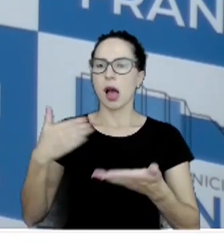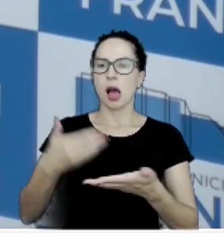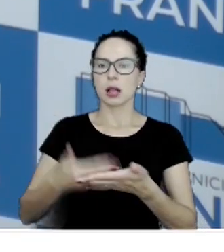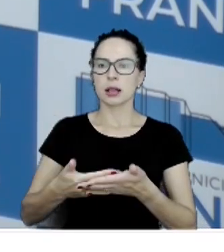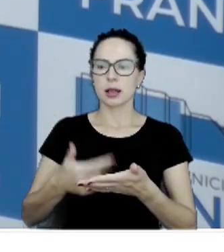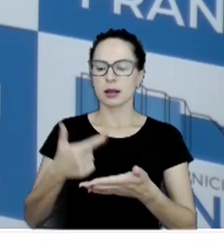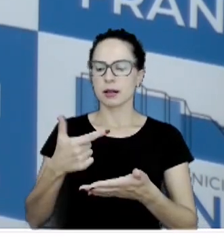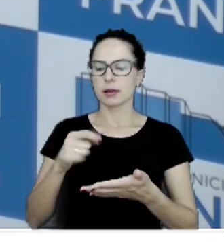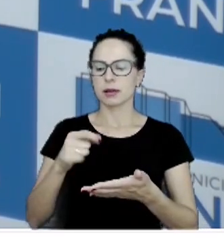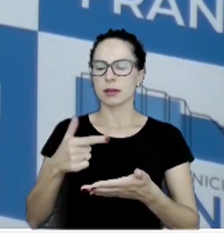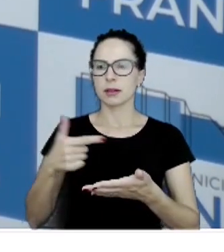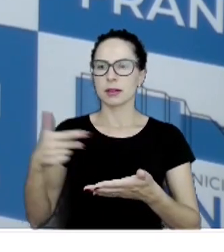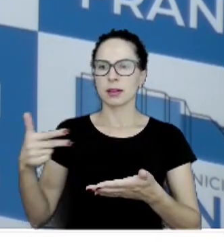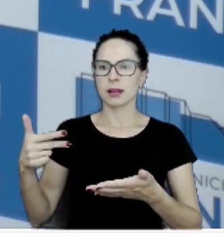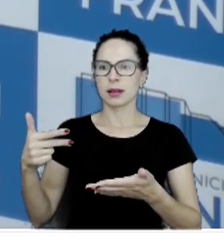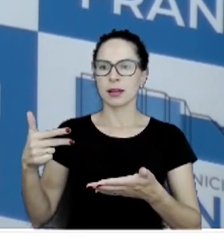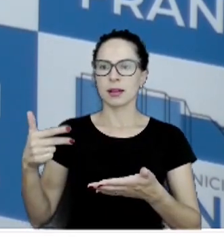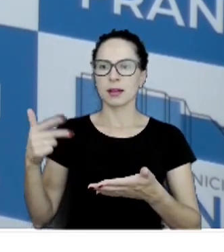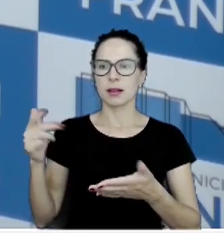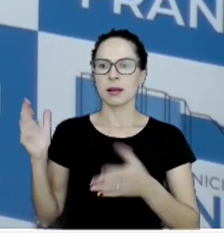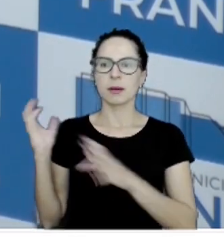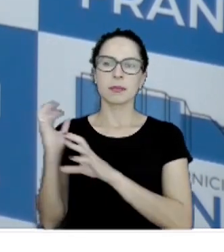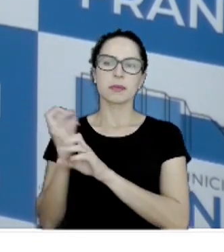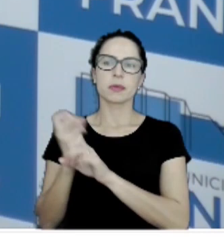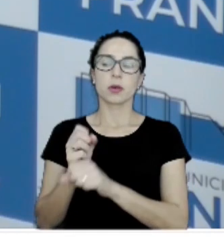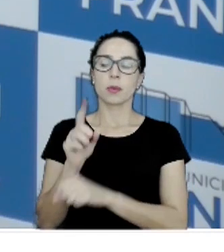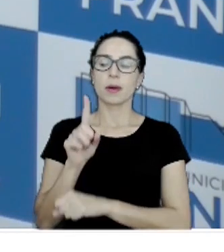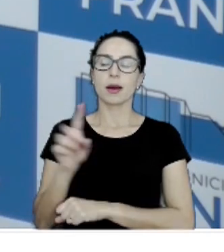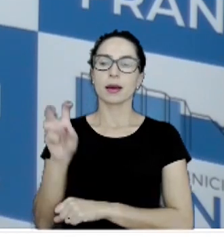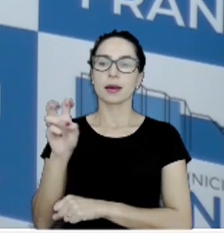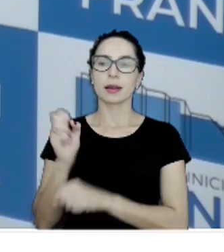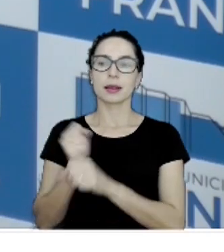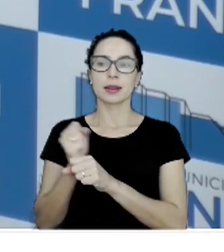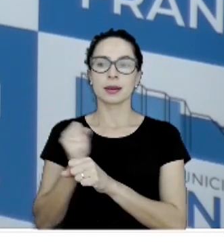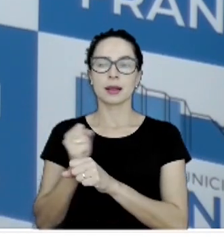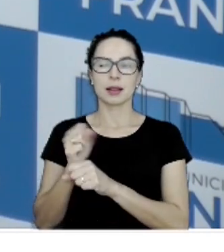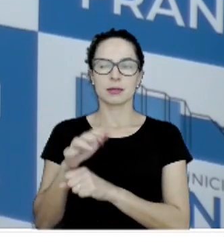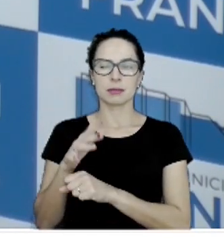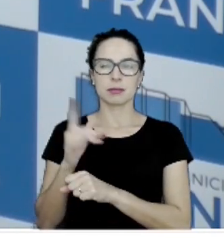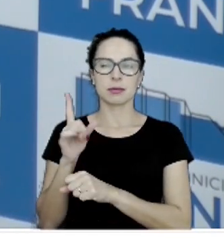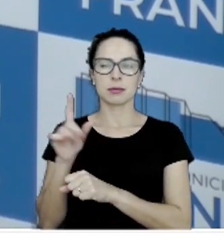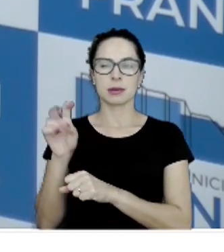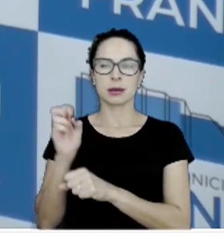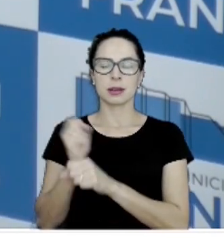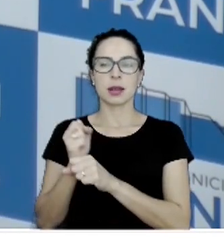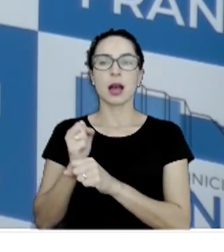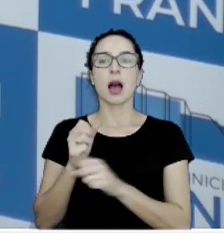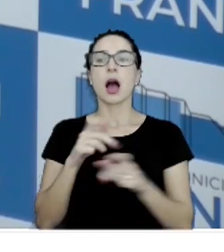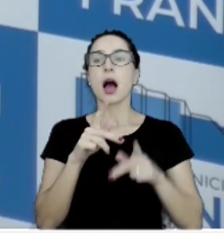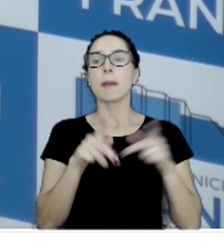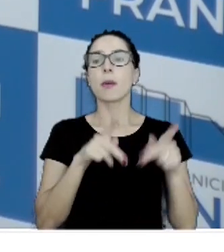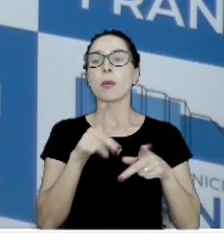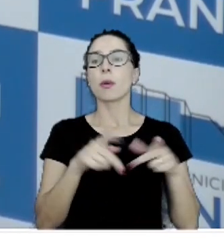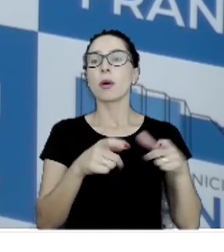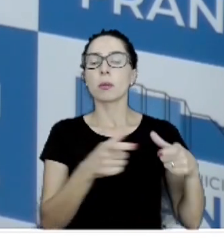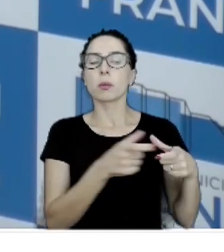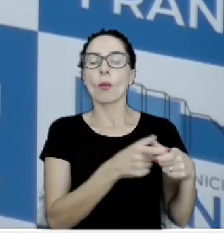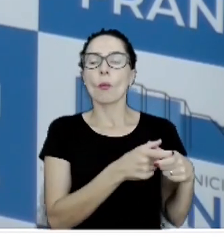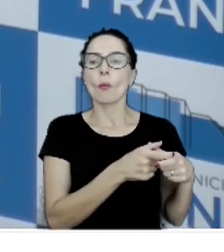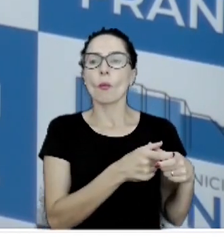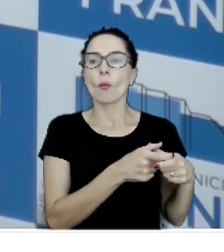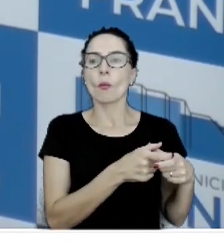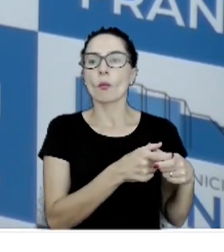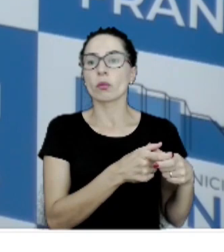2023, aproximadamente aí 15 anos, onde nós tínhamos uma população menor, a Santa Casa